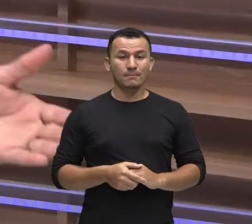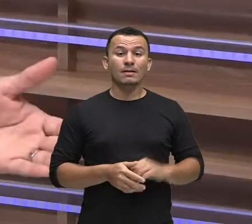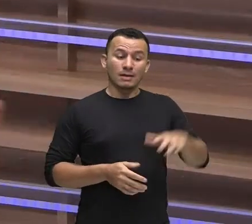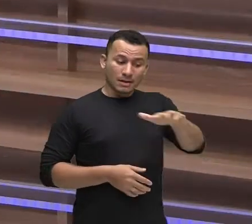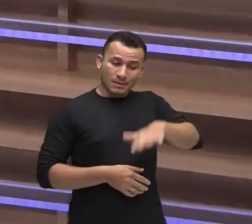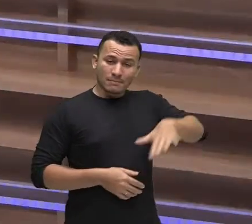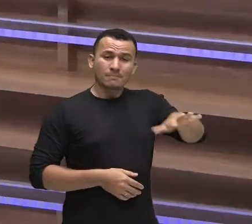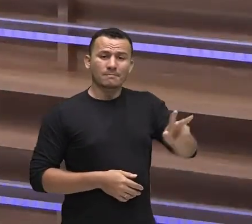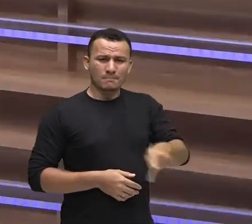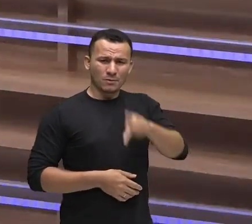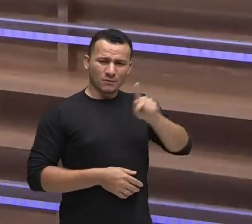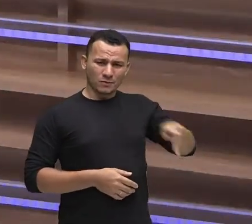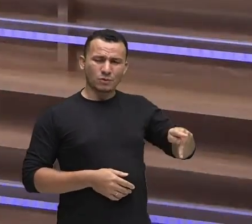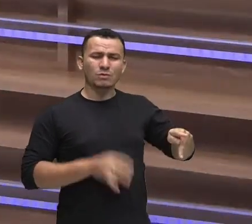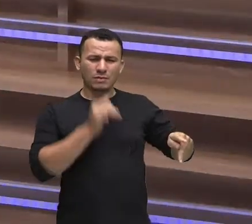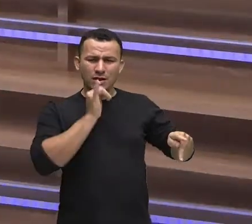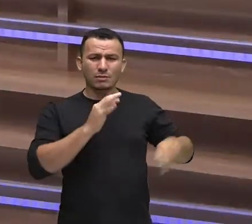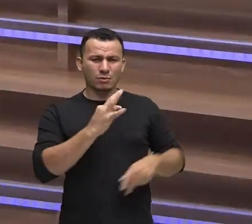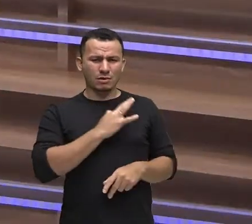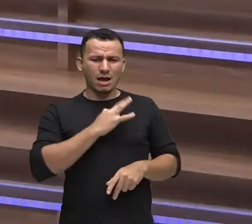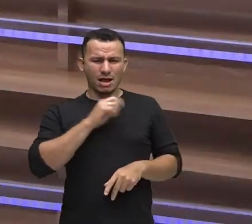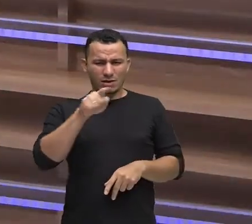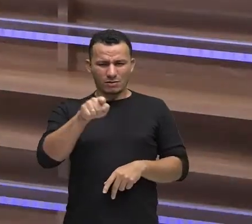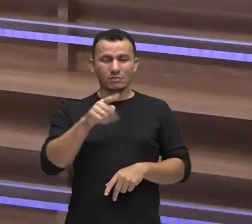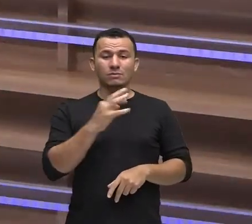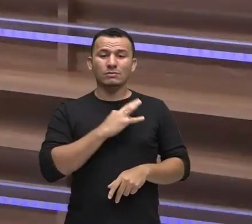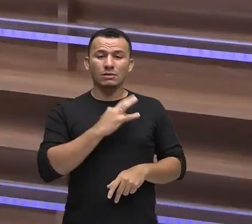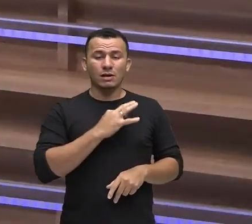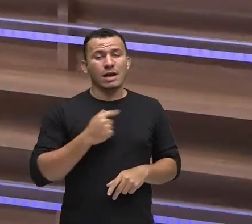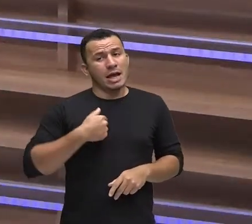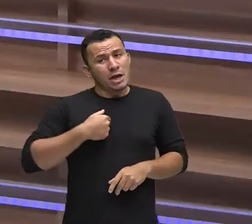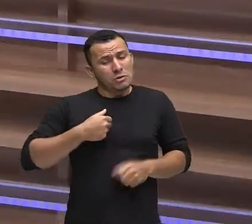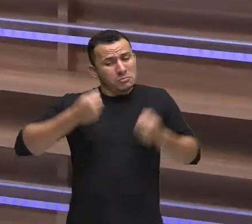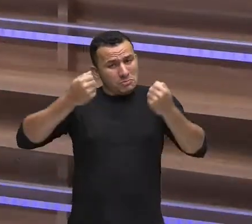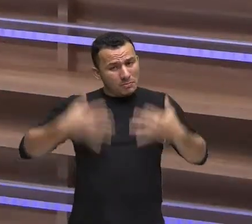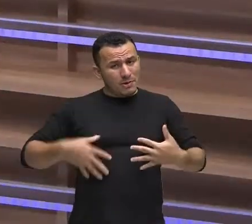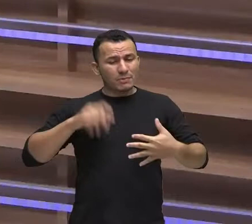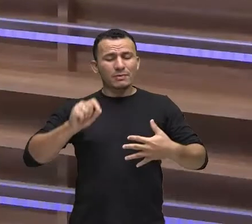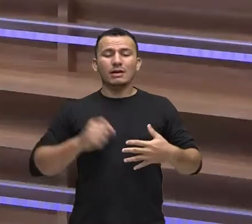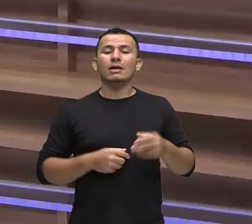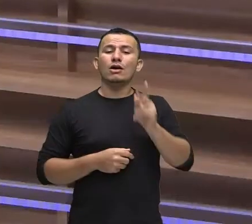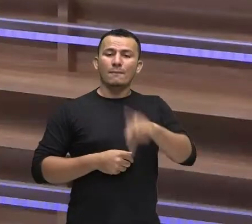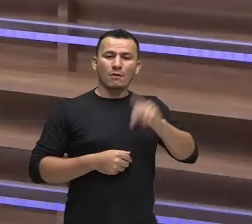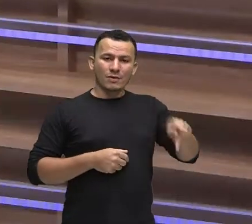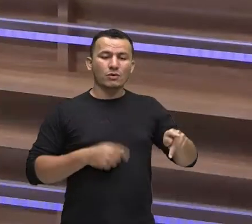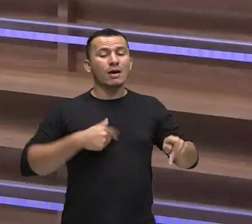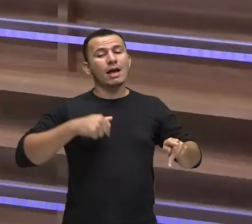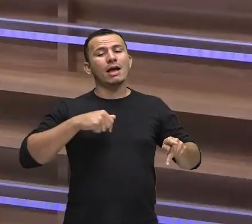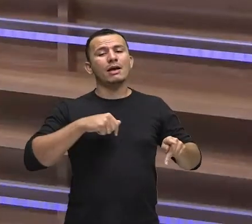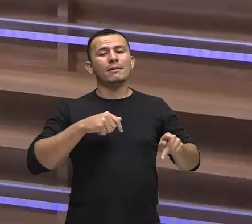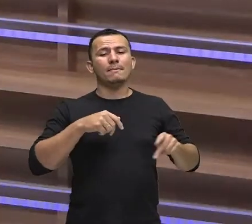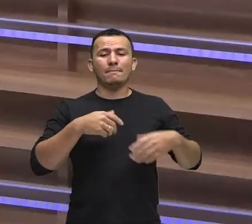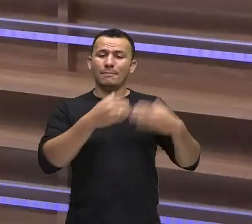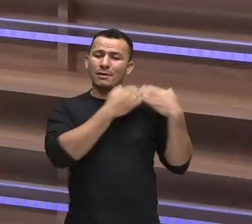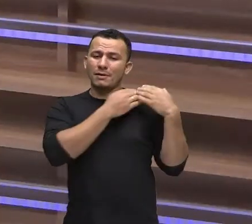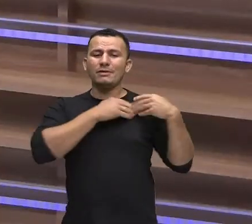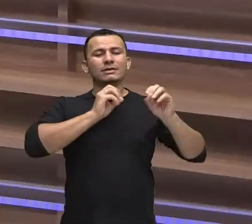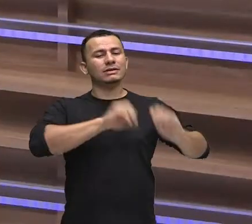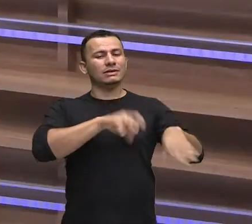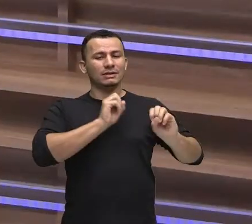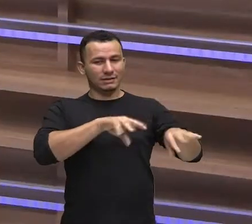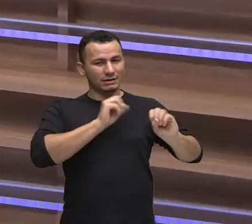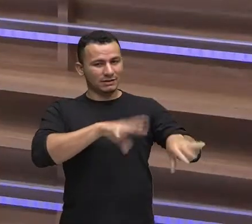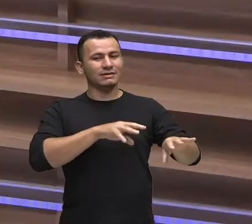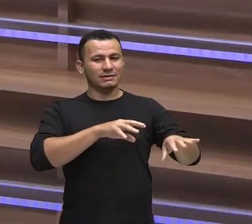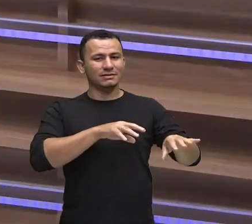a postura que você citou do seu técnico, por exemplo, eu costumo dizer que todo professor ensina. Todo professor, ele ensina.